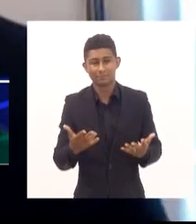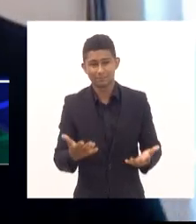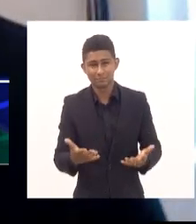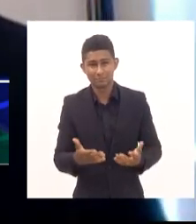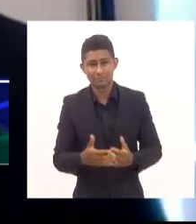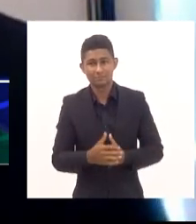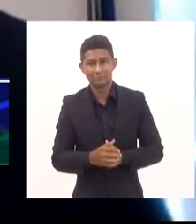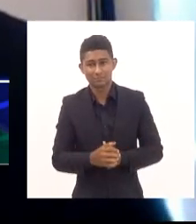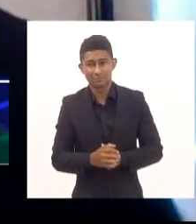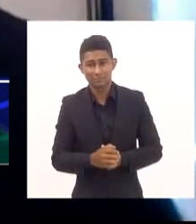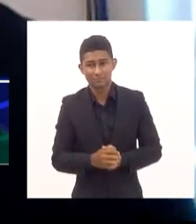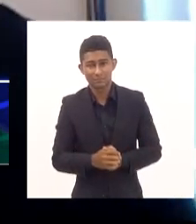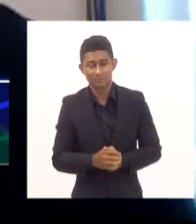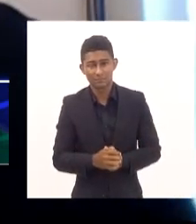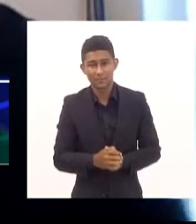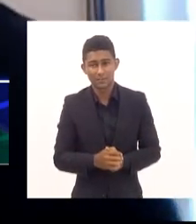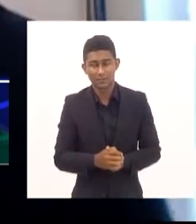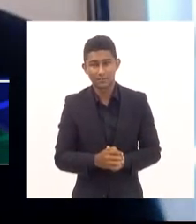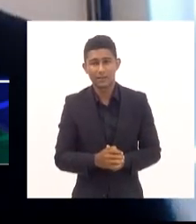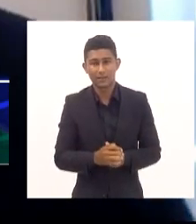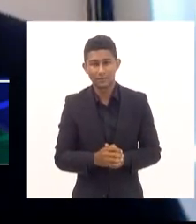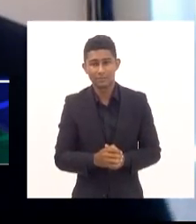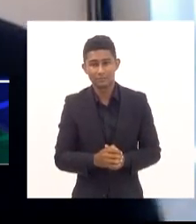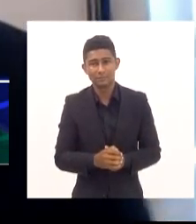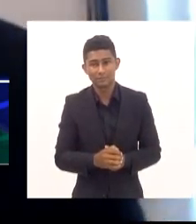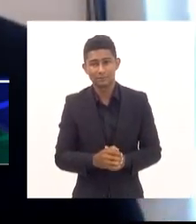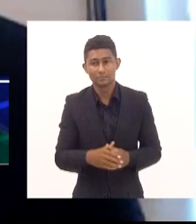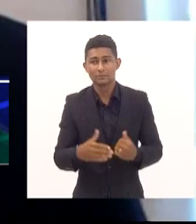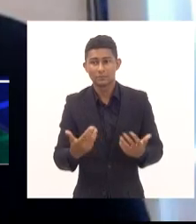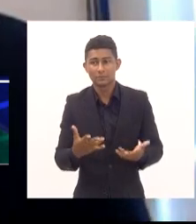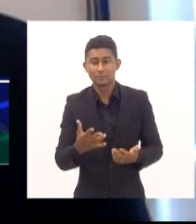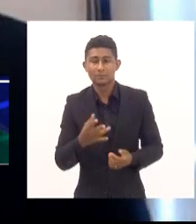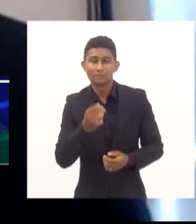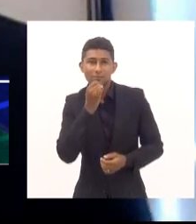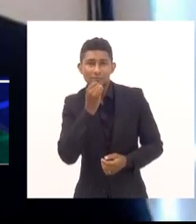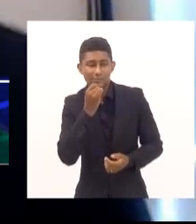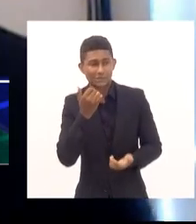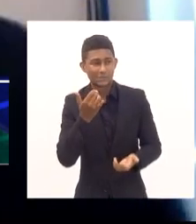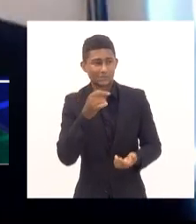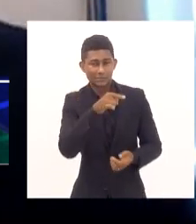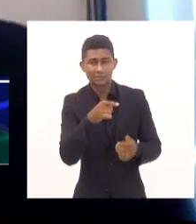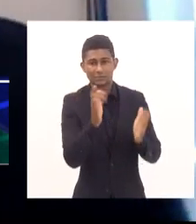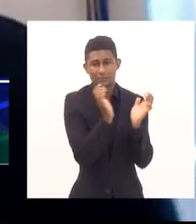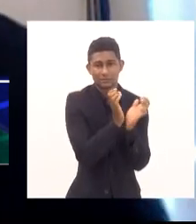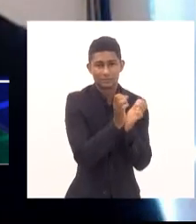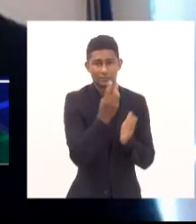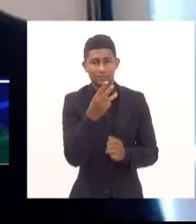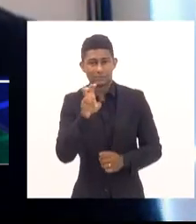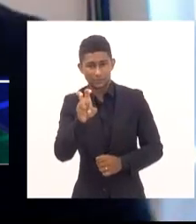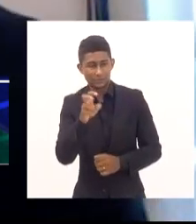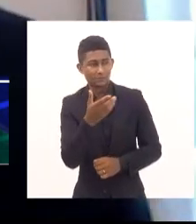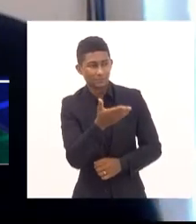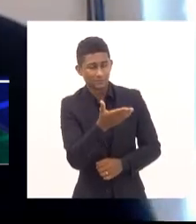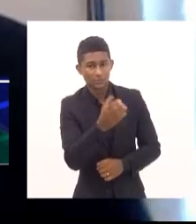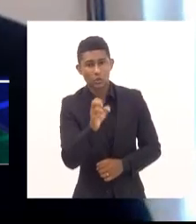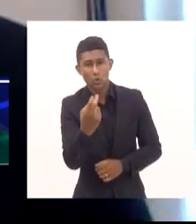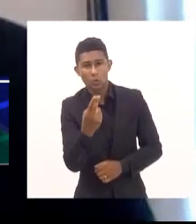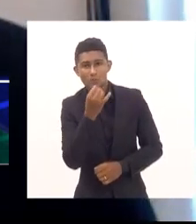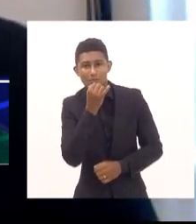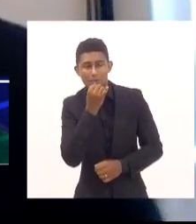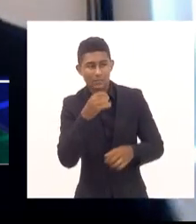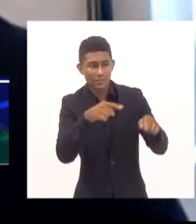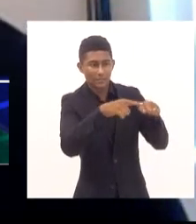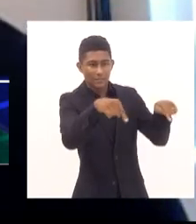alunos. Nós não estamos falando de salas com 35, mas não estamos falando de salas com 30, nós estamos falando de salas com 40, 45